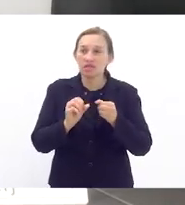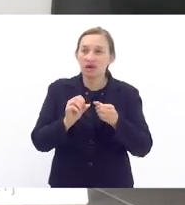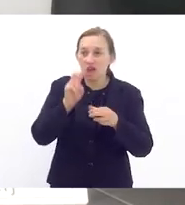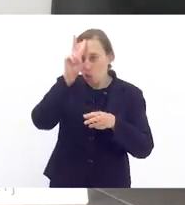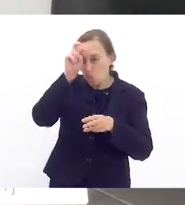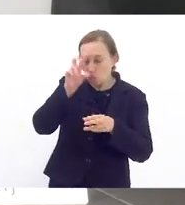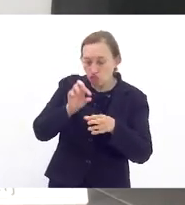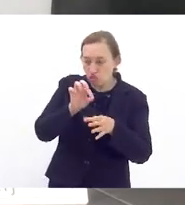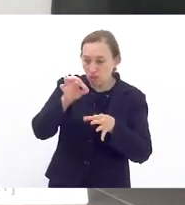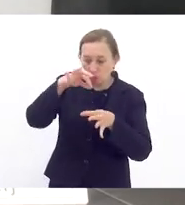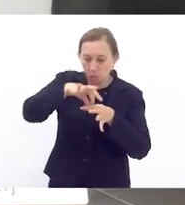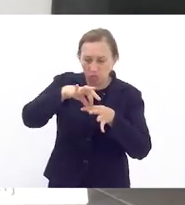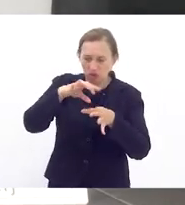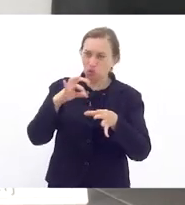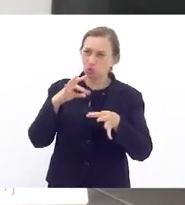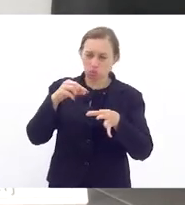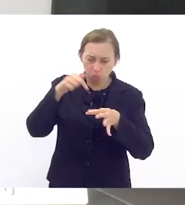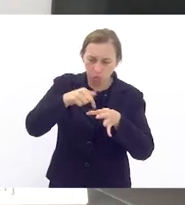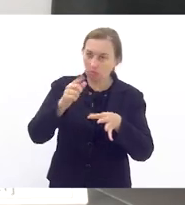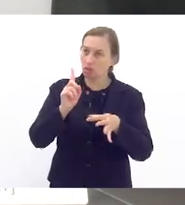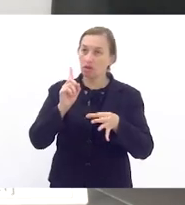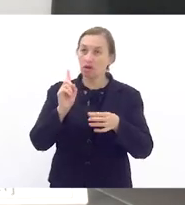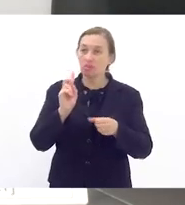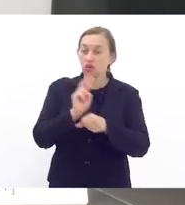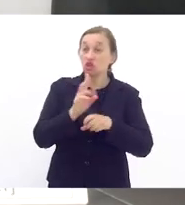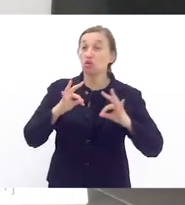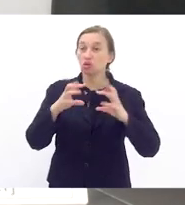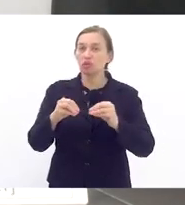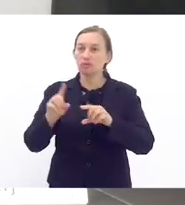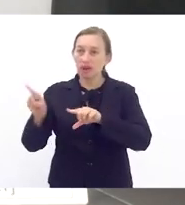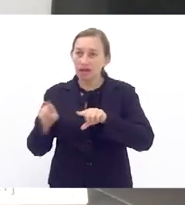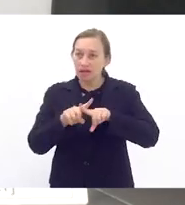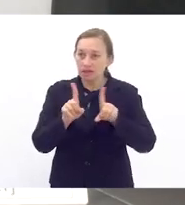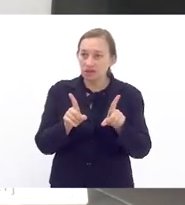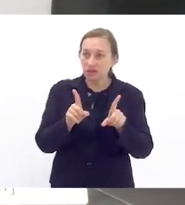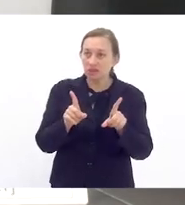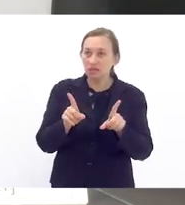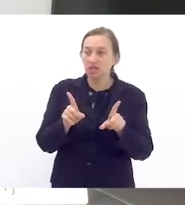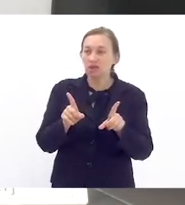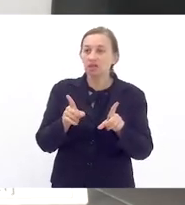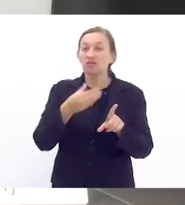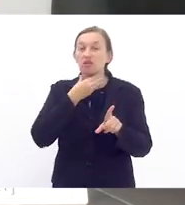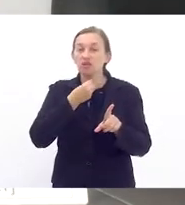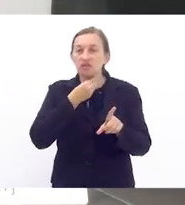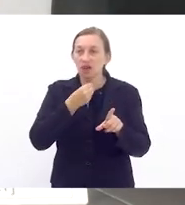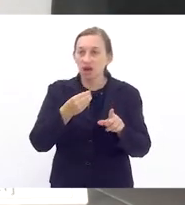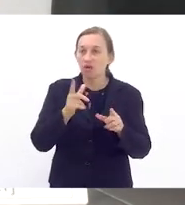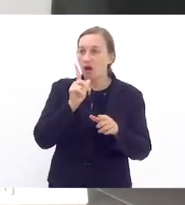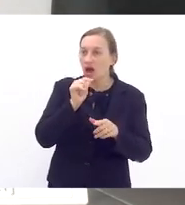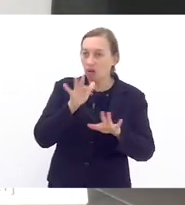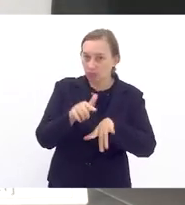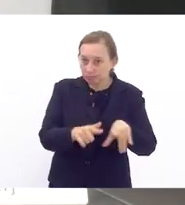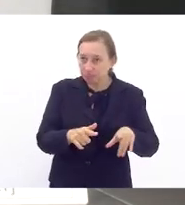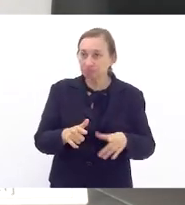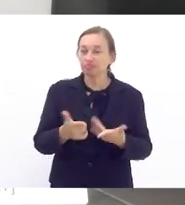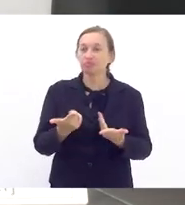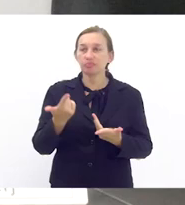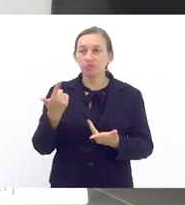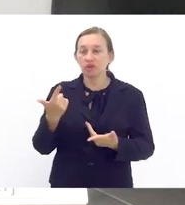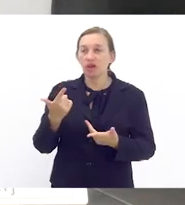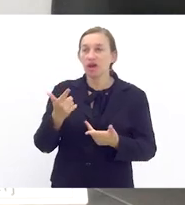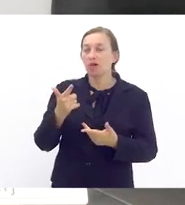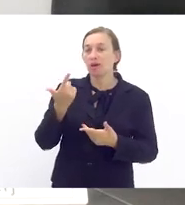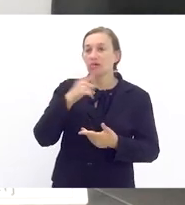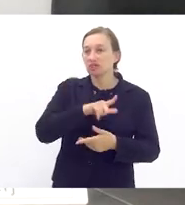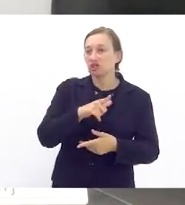nenhum, era todo protegido. Mas ela foi colocada. Então eles colocam também, então pode adulterar com uma formiga para ganhar dinheiro, como pode colocar